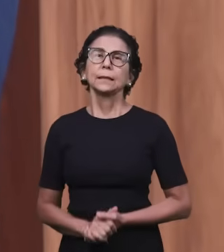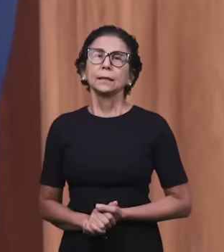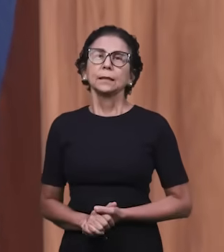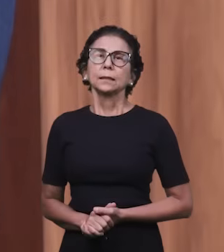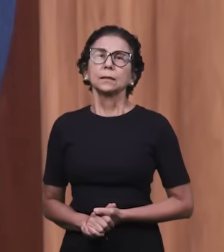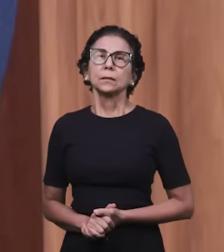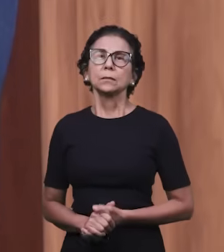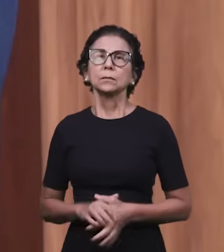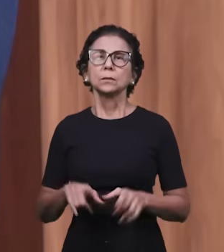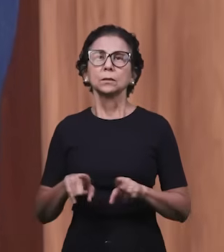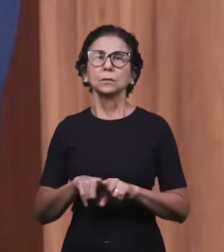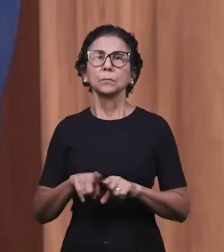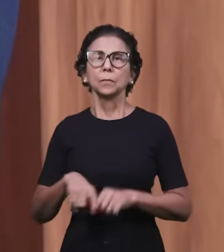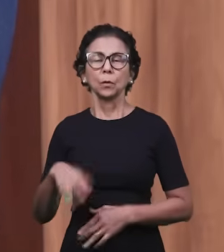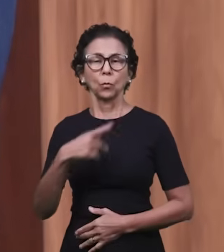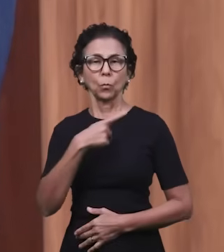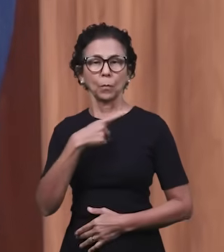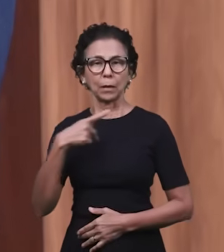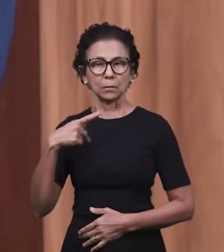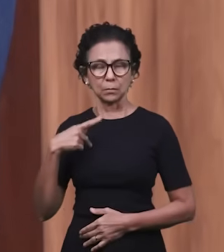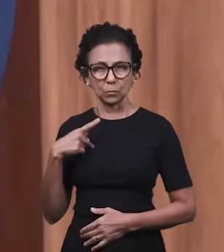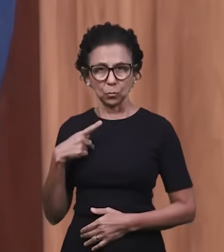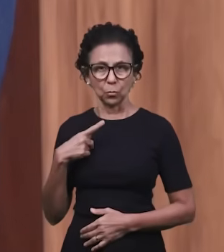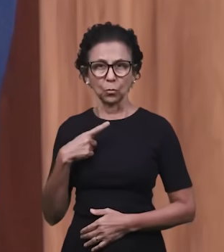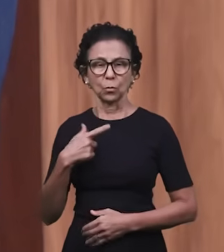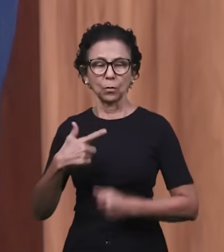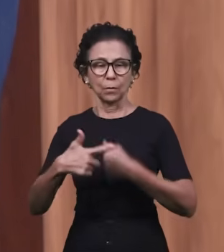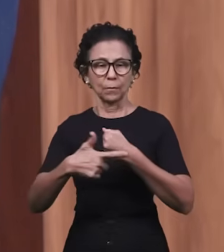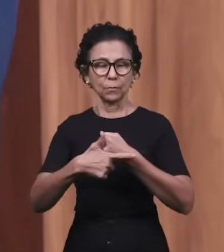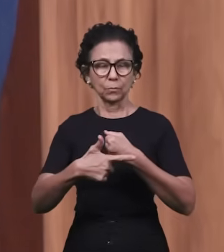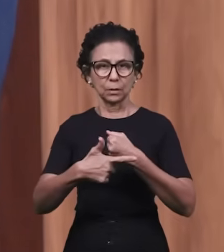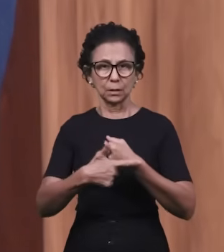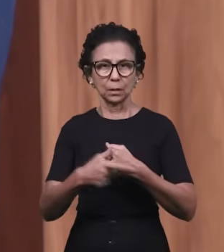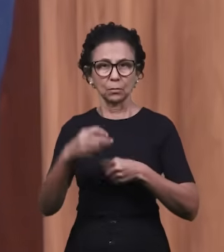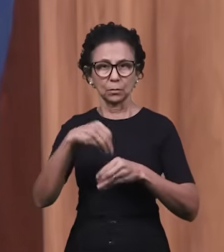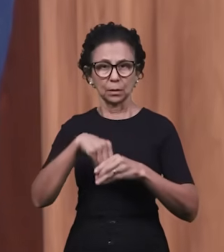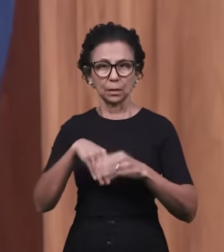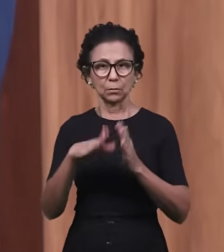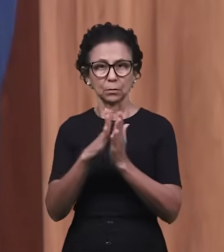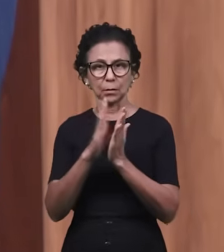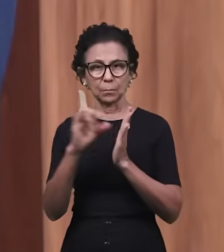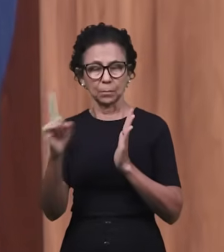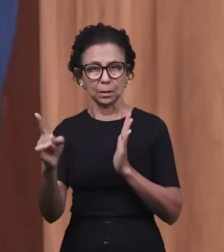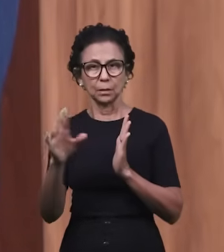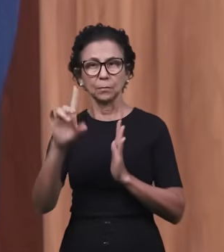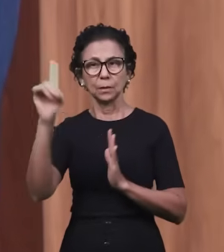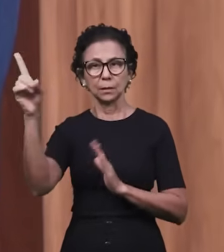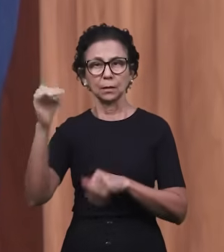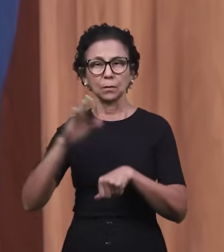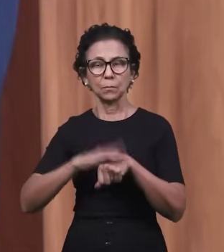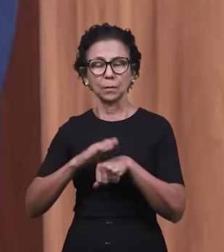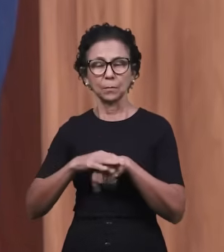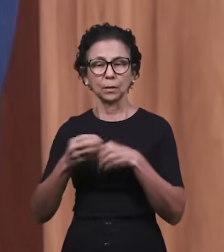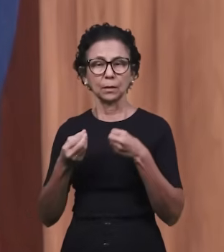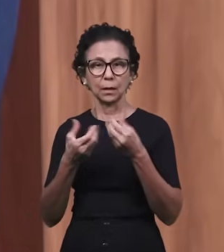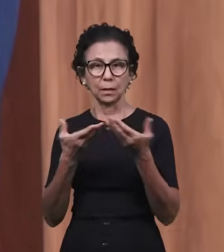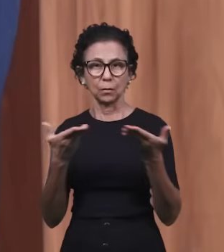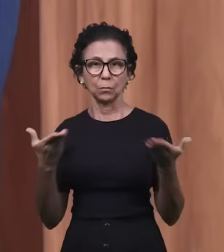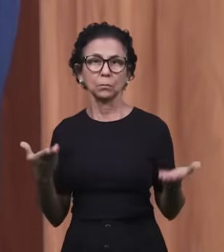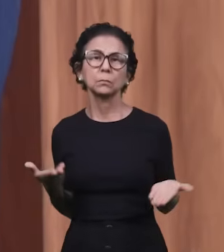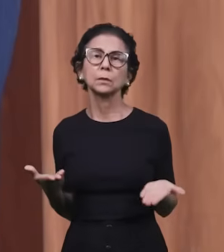teve o seu chamado, está ali dentro da palavra, uma função que Deus deu a ele. E nós vemos